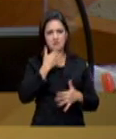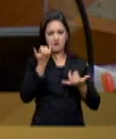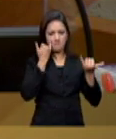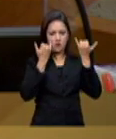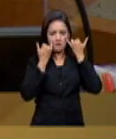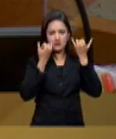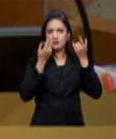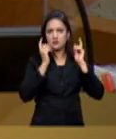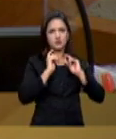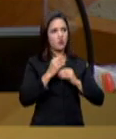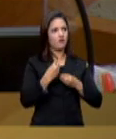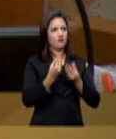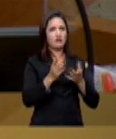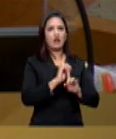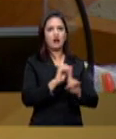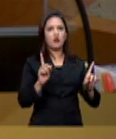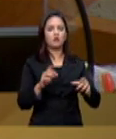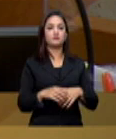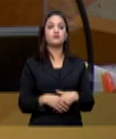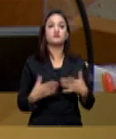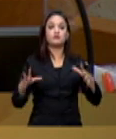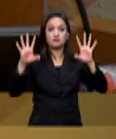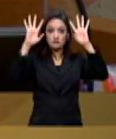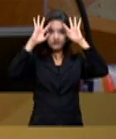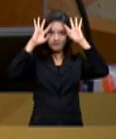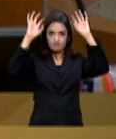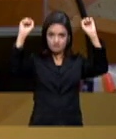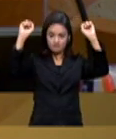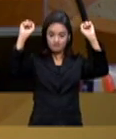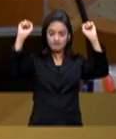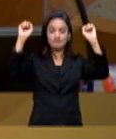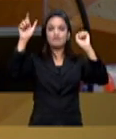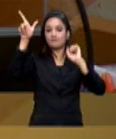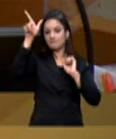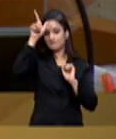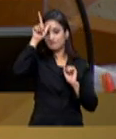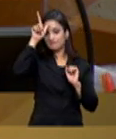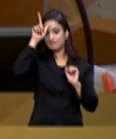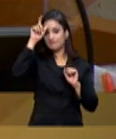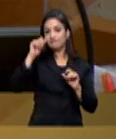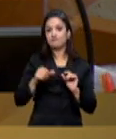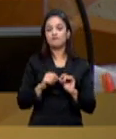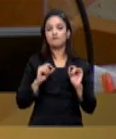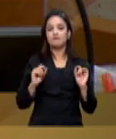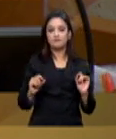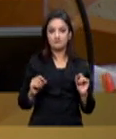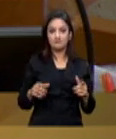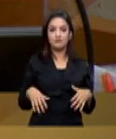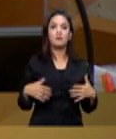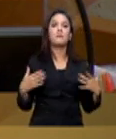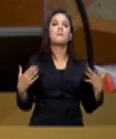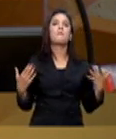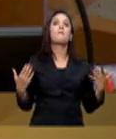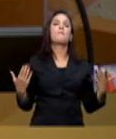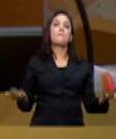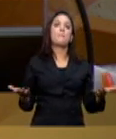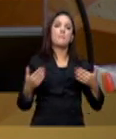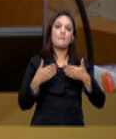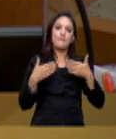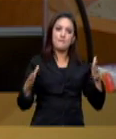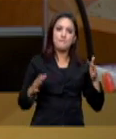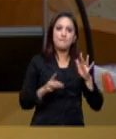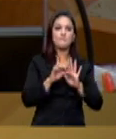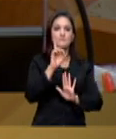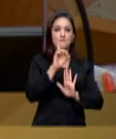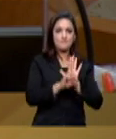a Corte Constitucional Alemã considerou, e a partir daí é que se considera que fundou-se o chamado direito à